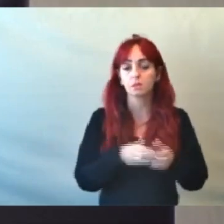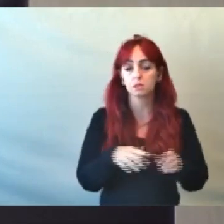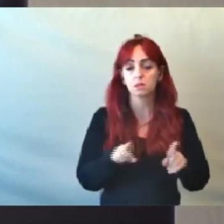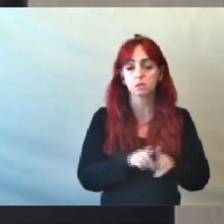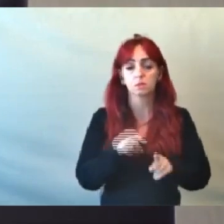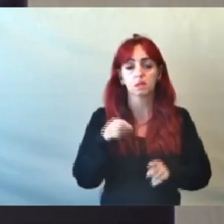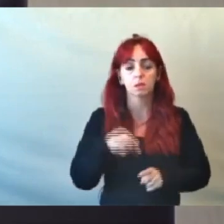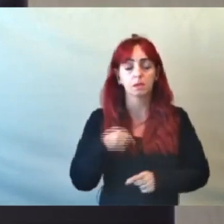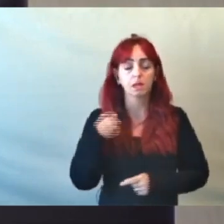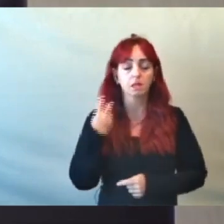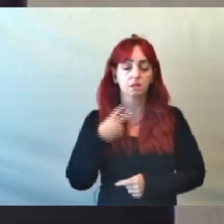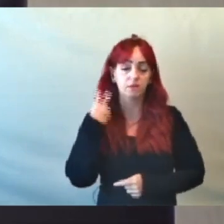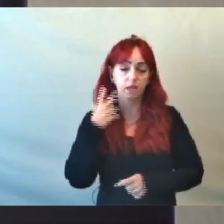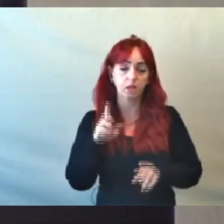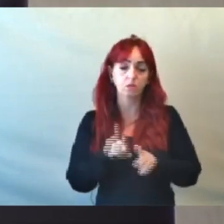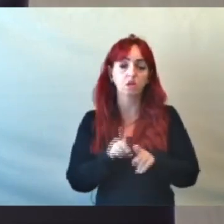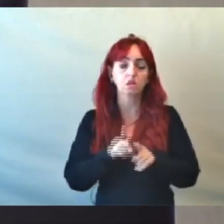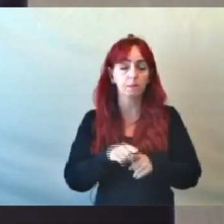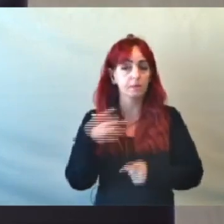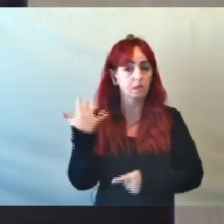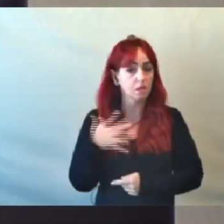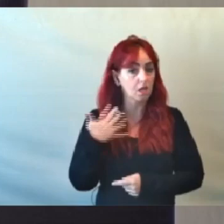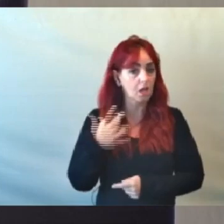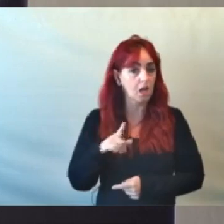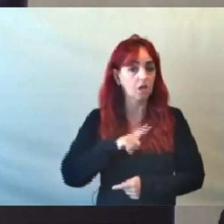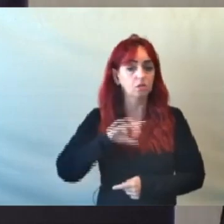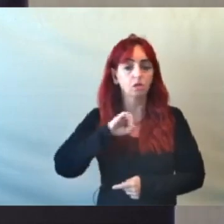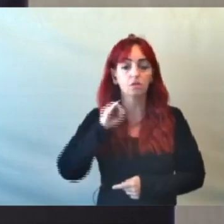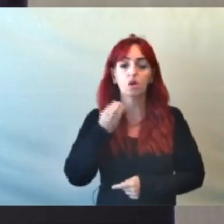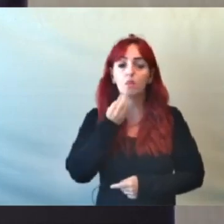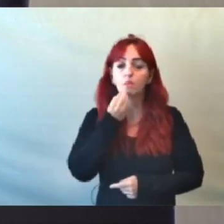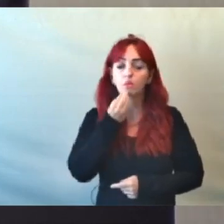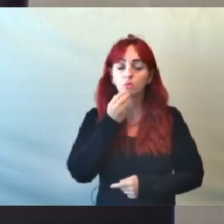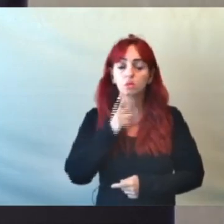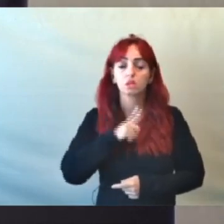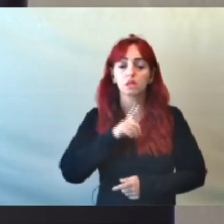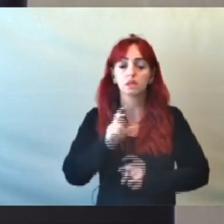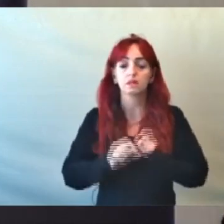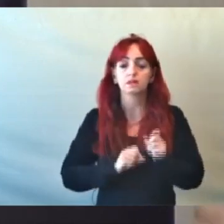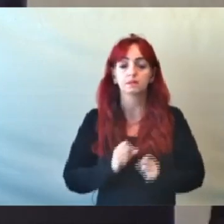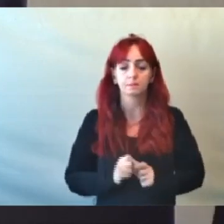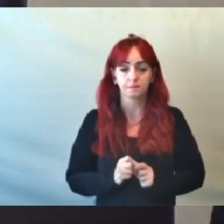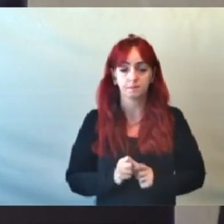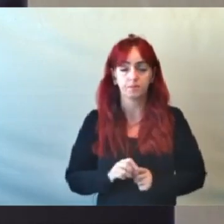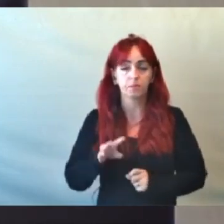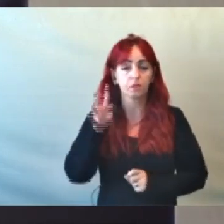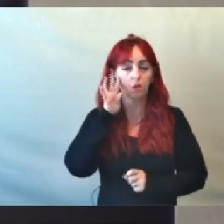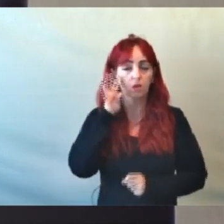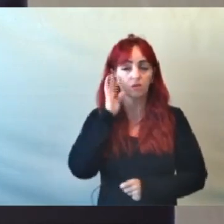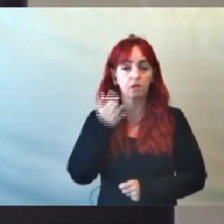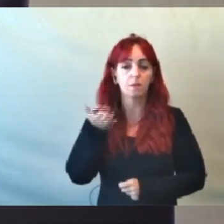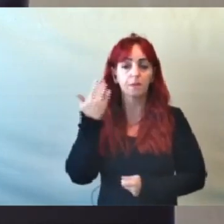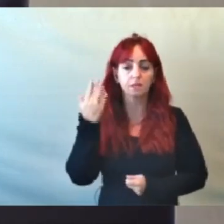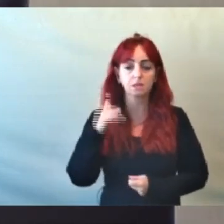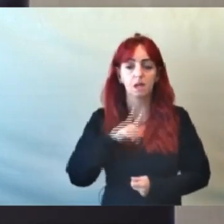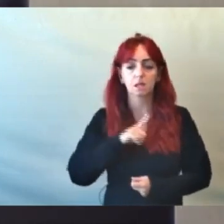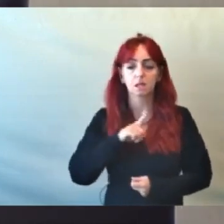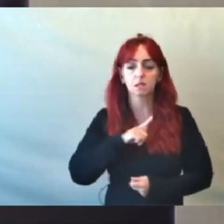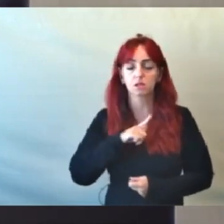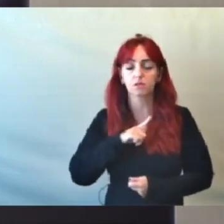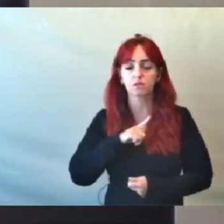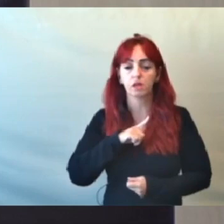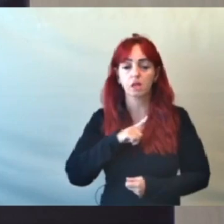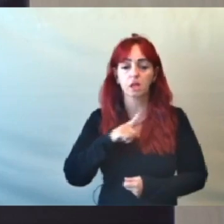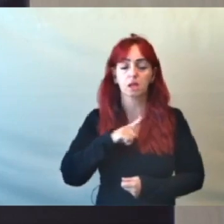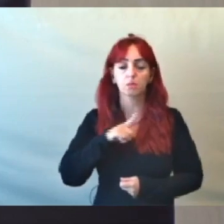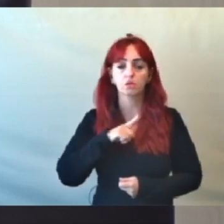muito caro. Eu tive a oportunidade, na quarta-feira passada, nós tivemos uma visita